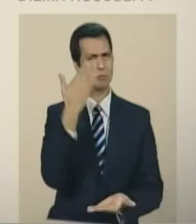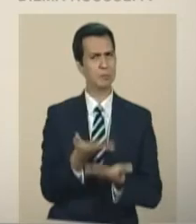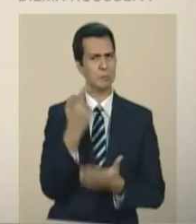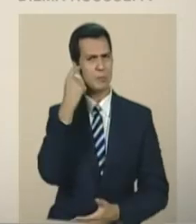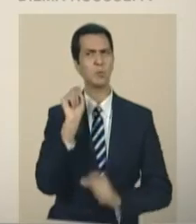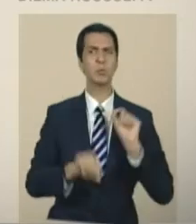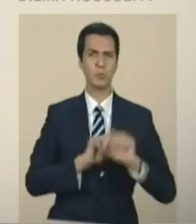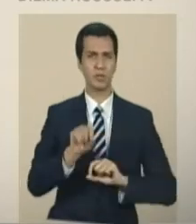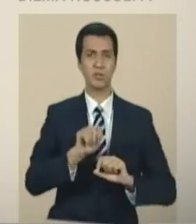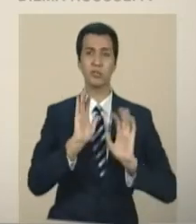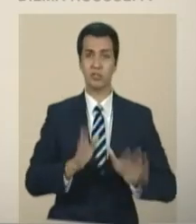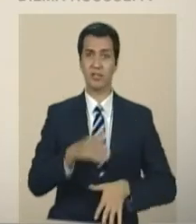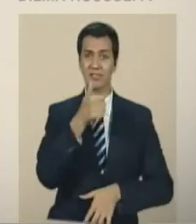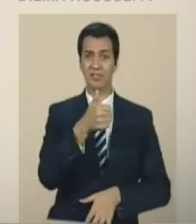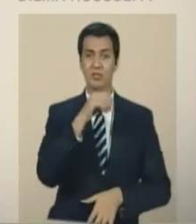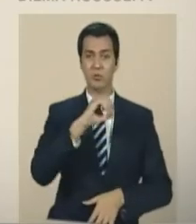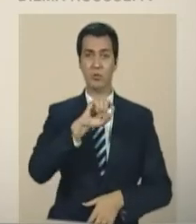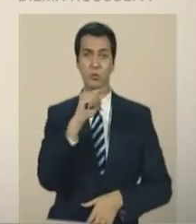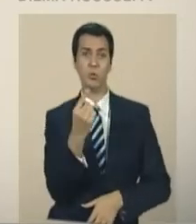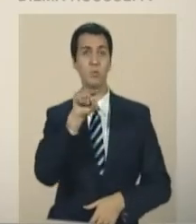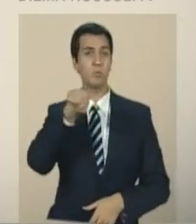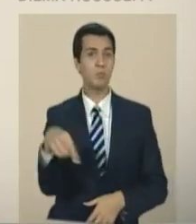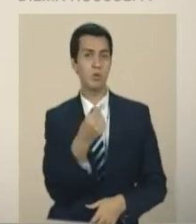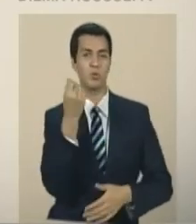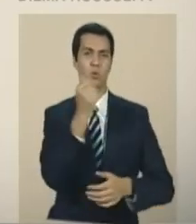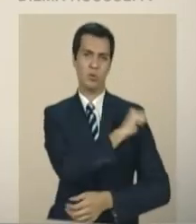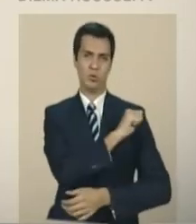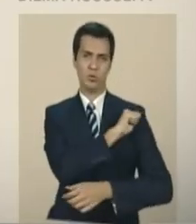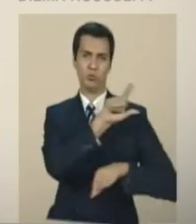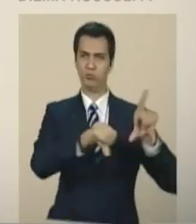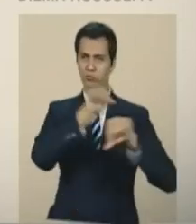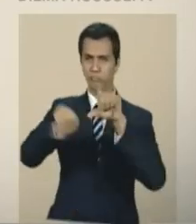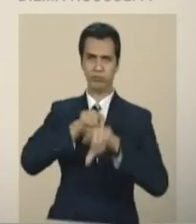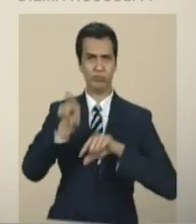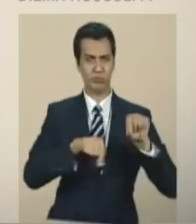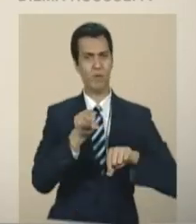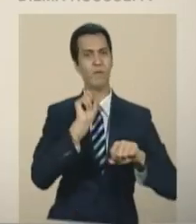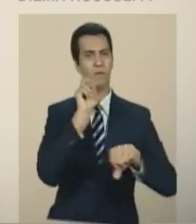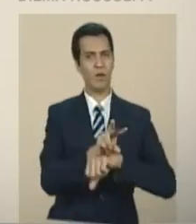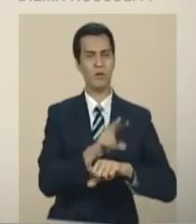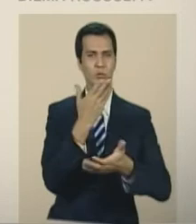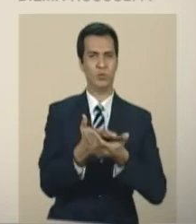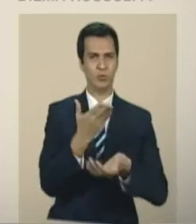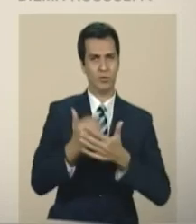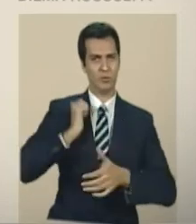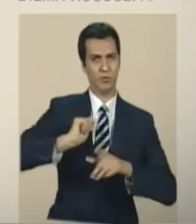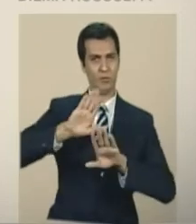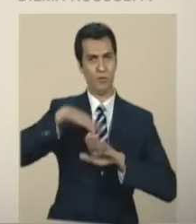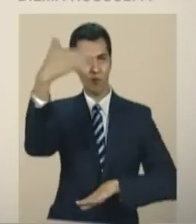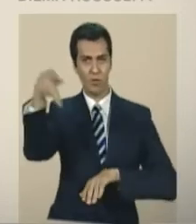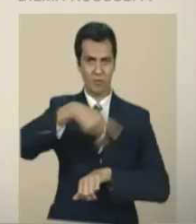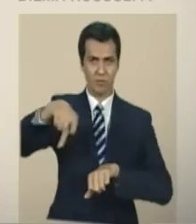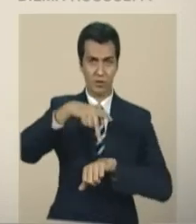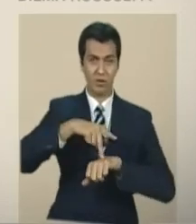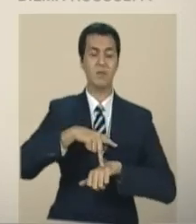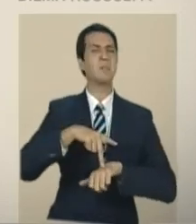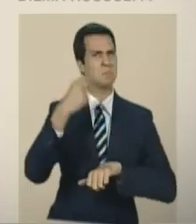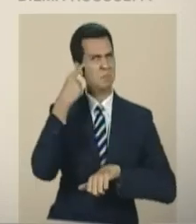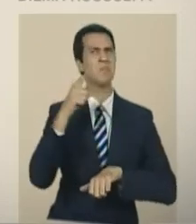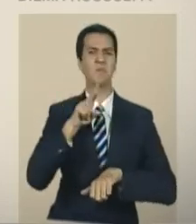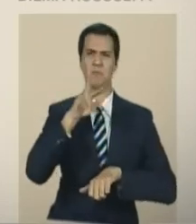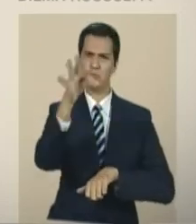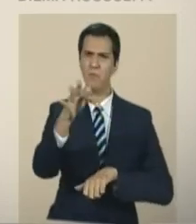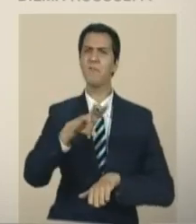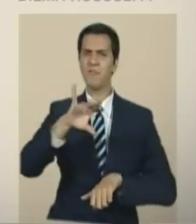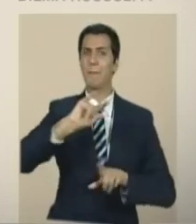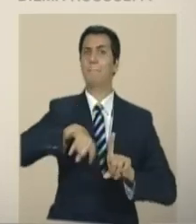estudantes ou mais que vamos selecionar até 2014 viram mais outros milhares eles vão estudar lá fora